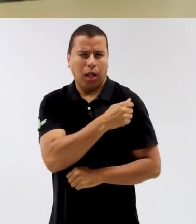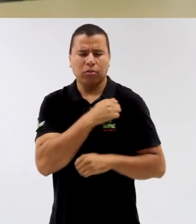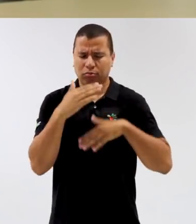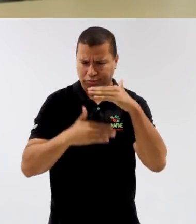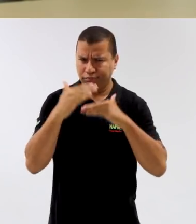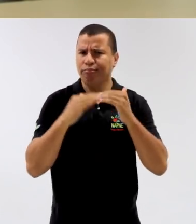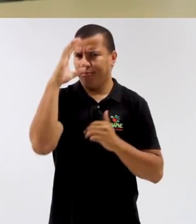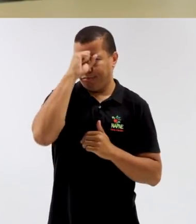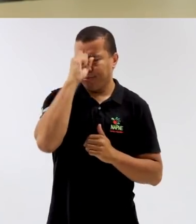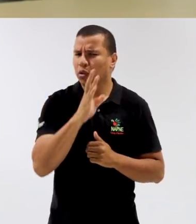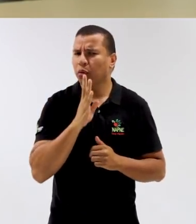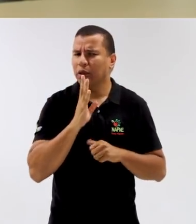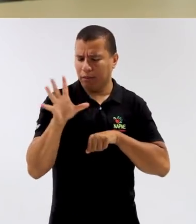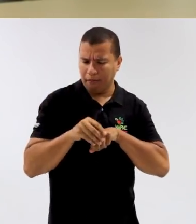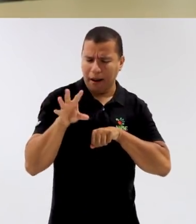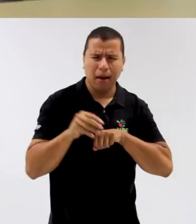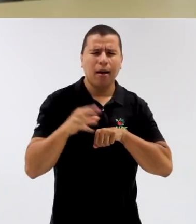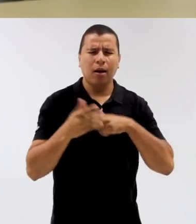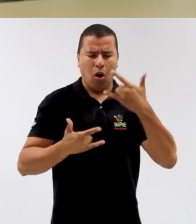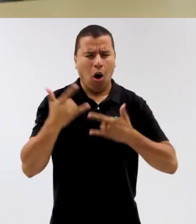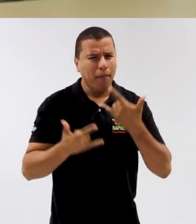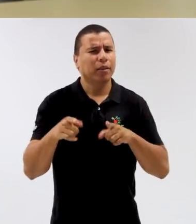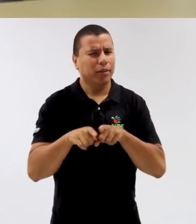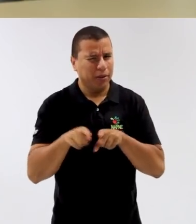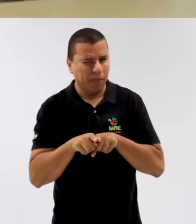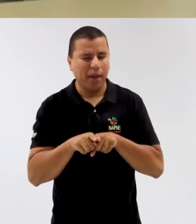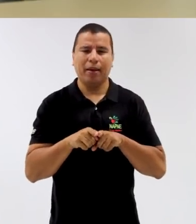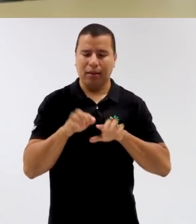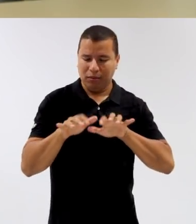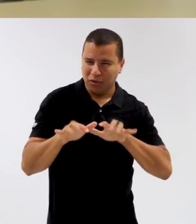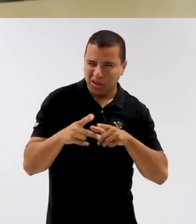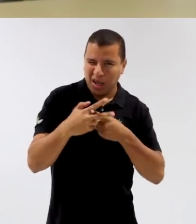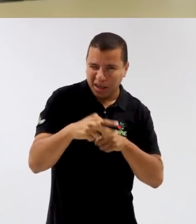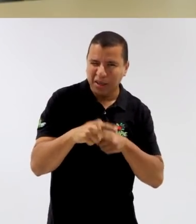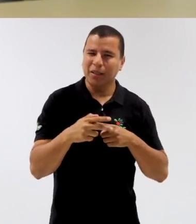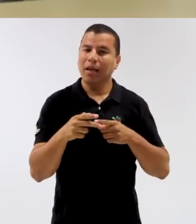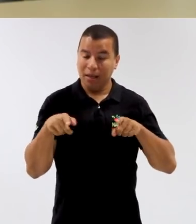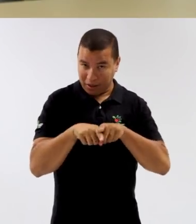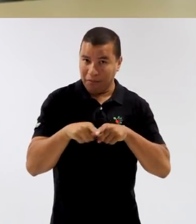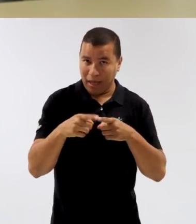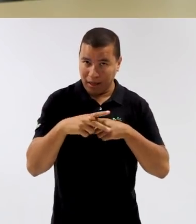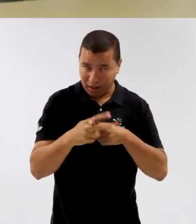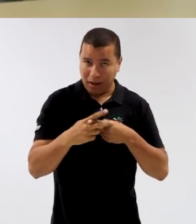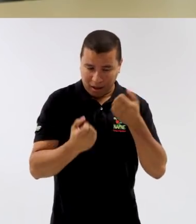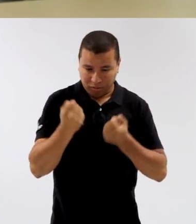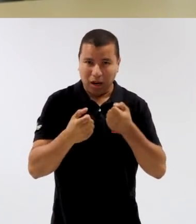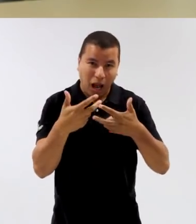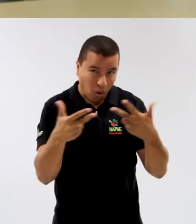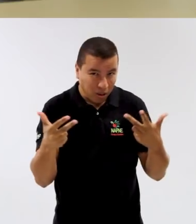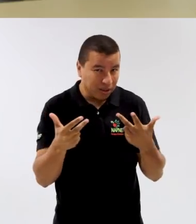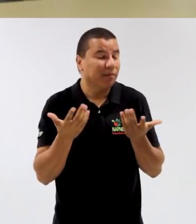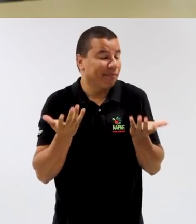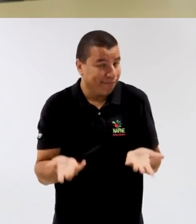da robótica dentro da eletrônica dentro da programação dentro da mecânica e também é trazendo